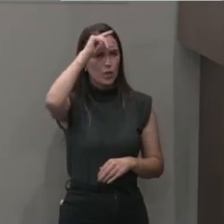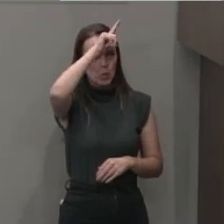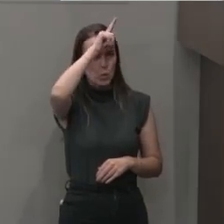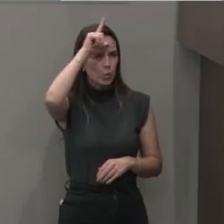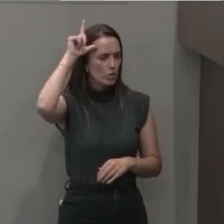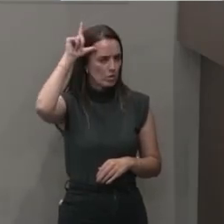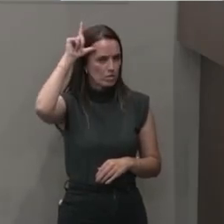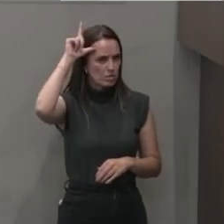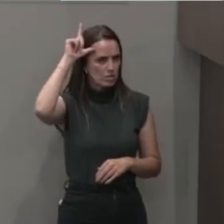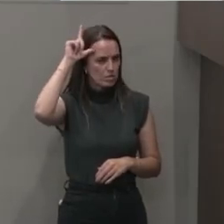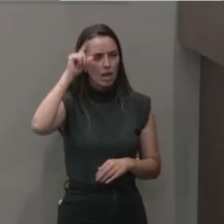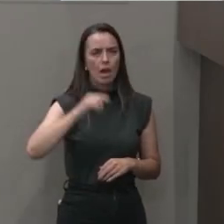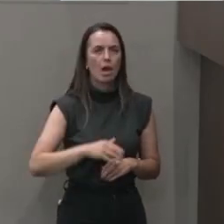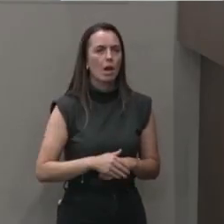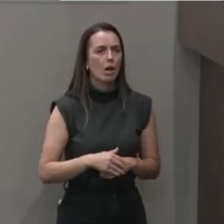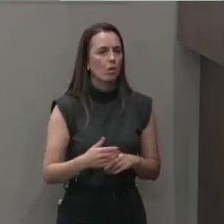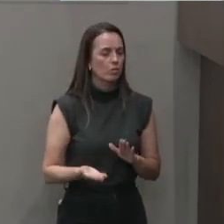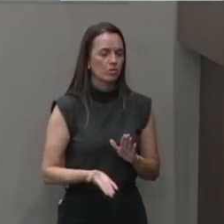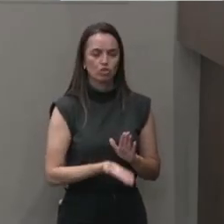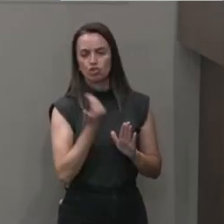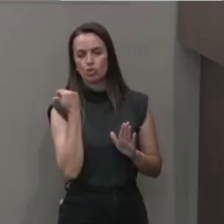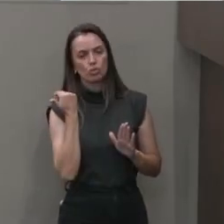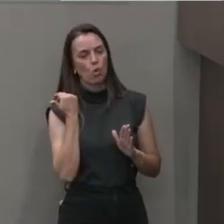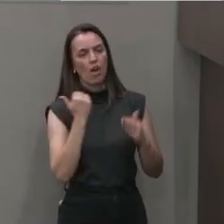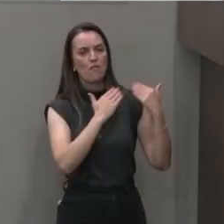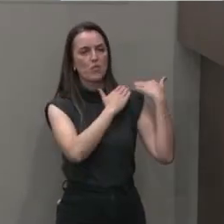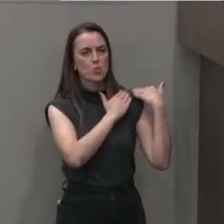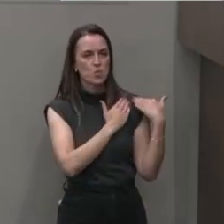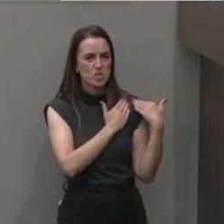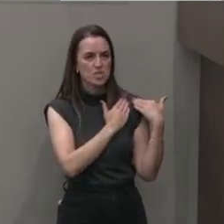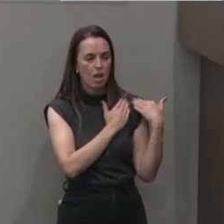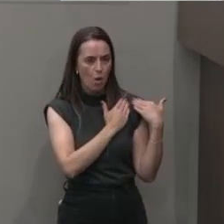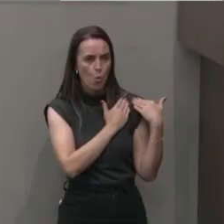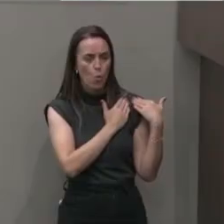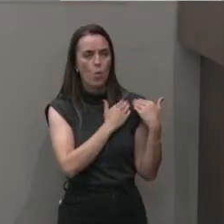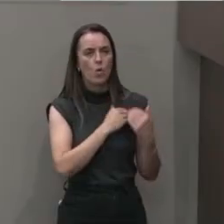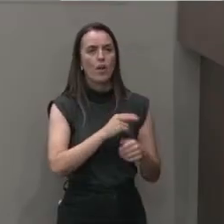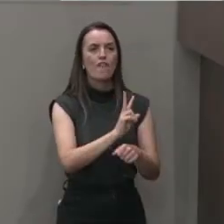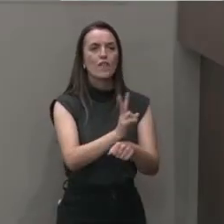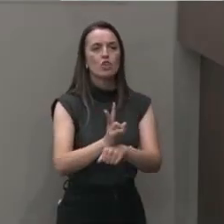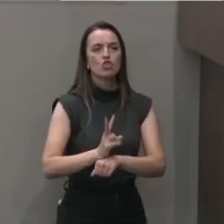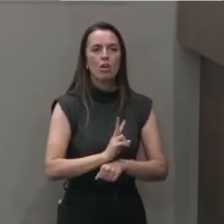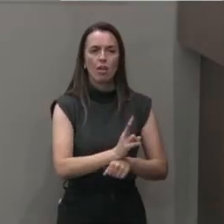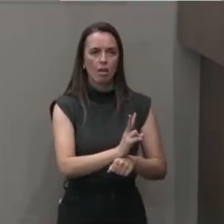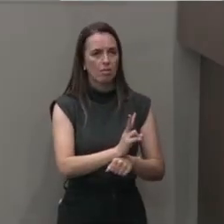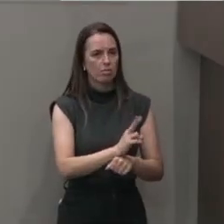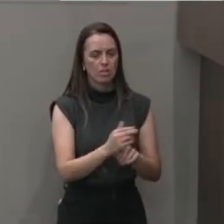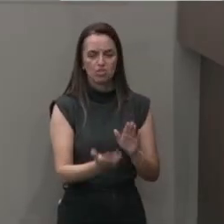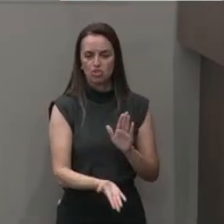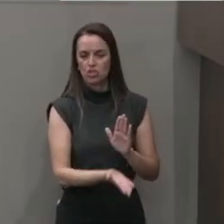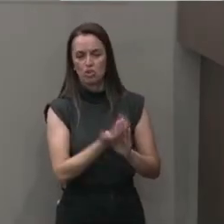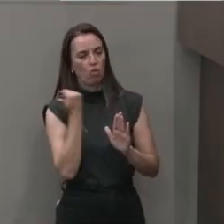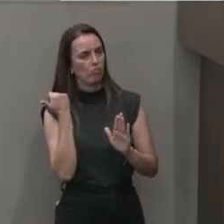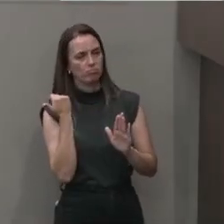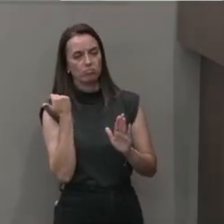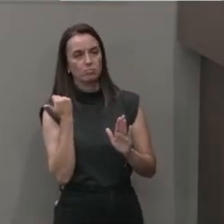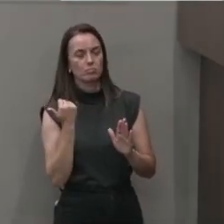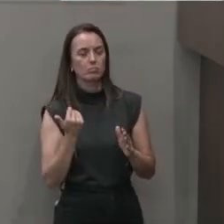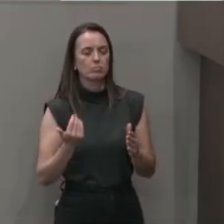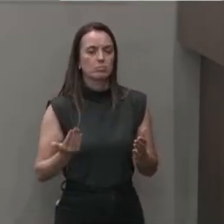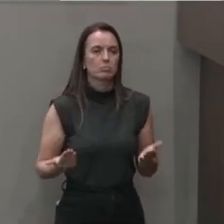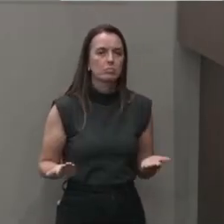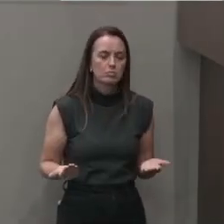vigilante em todo o município de Passo Fundo. Estamos sim falando de segurança. Botão de pânico por si só não resolve em lugar